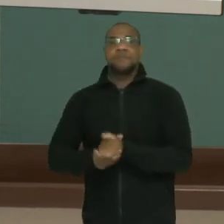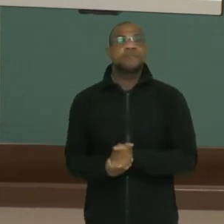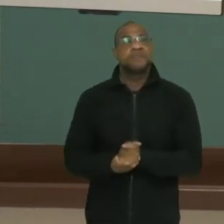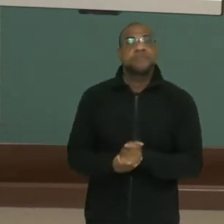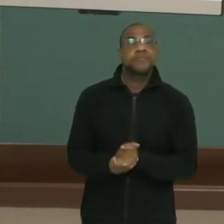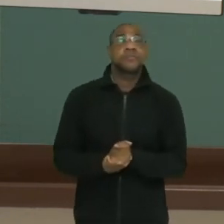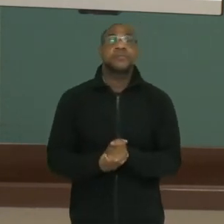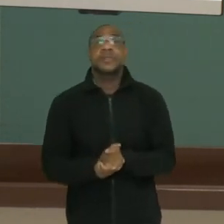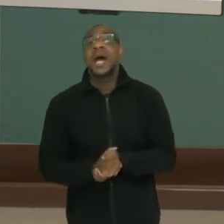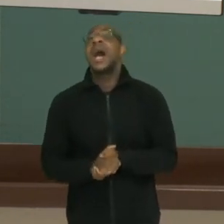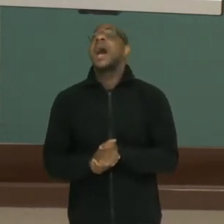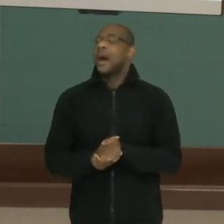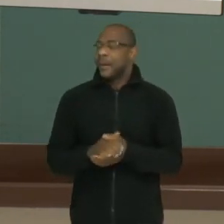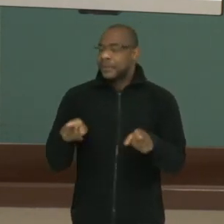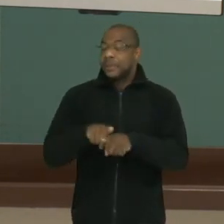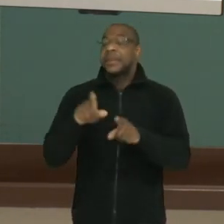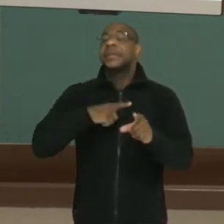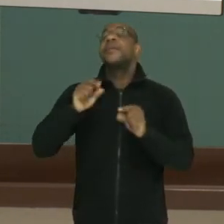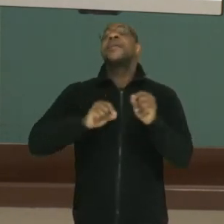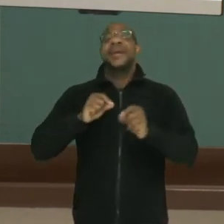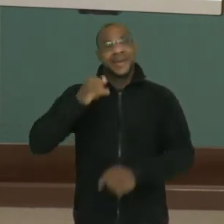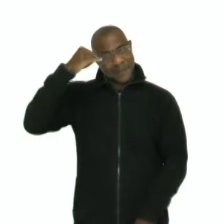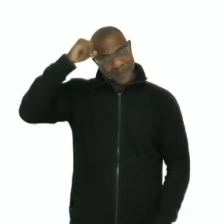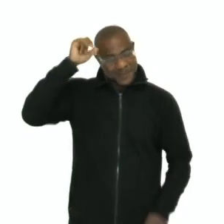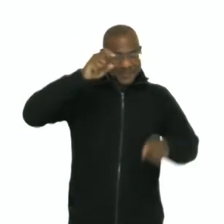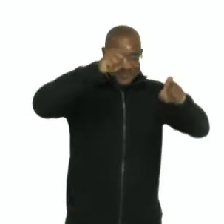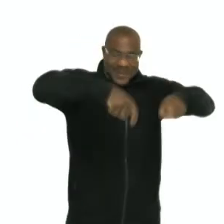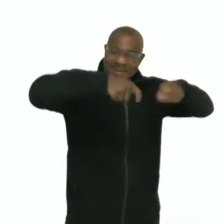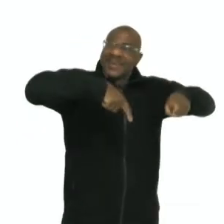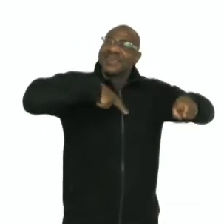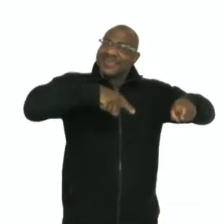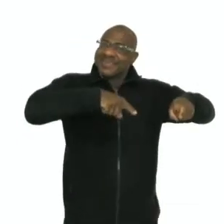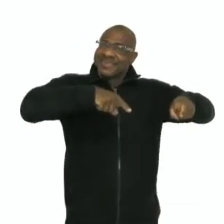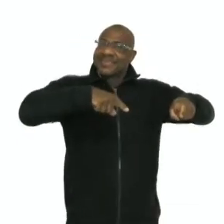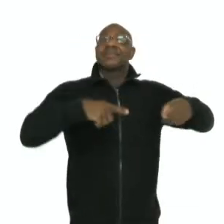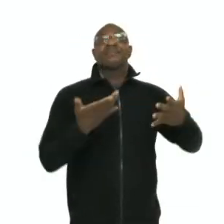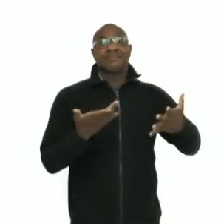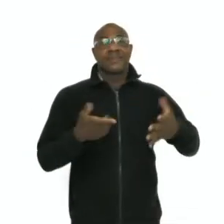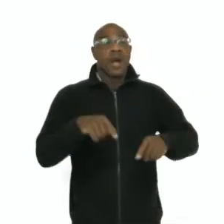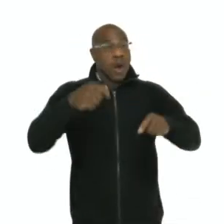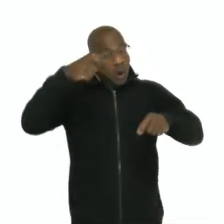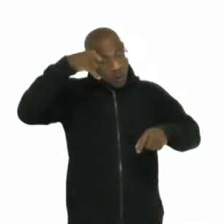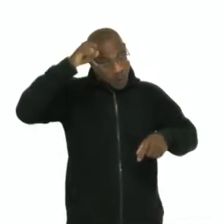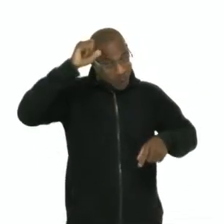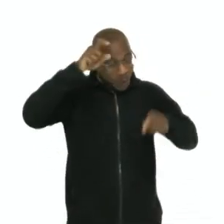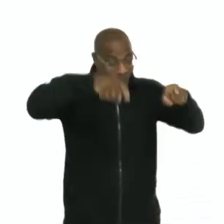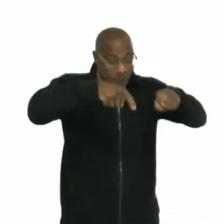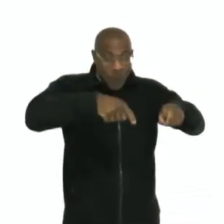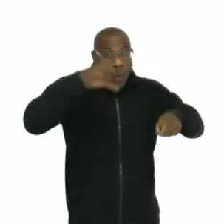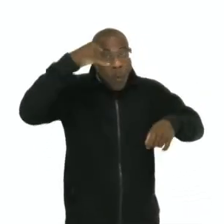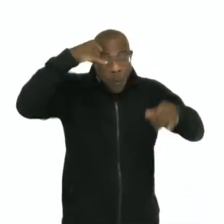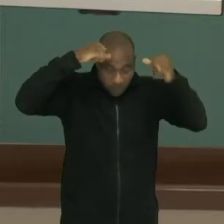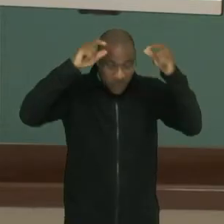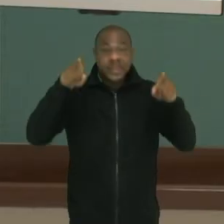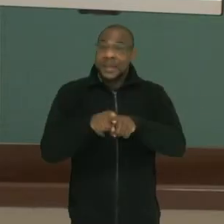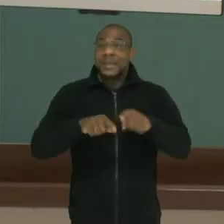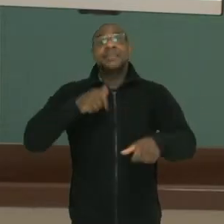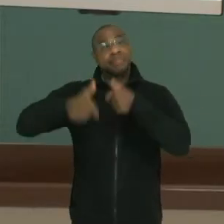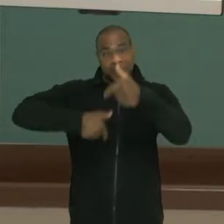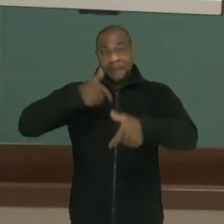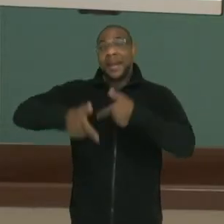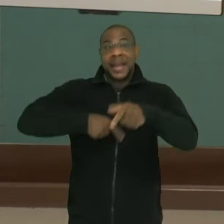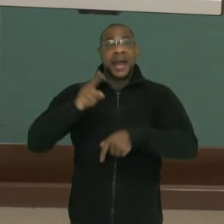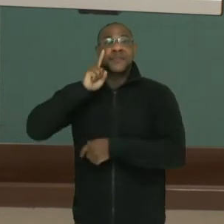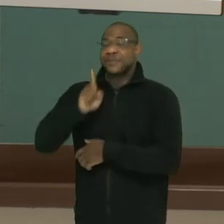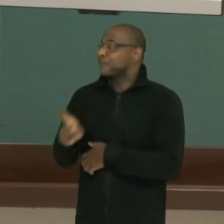Sem esquecer da pecuária, né? Sem contar também produtos que eram produzidos para o consumo interno. E a